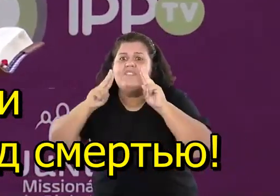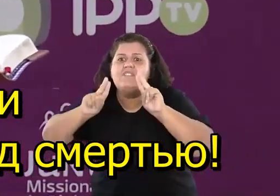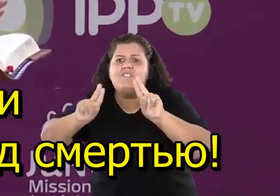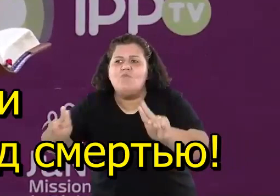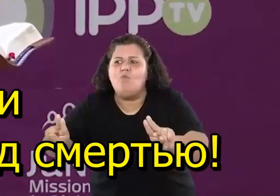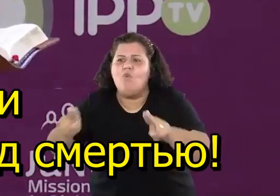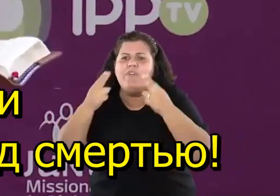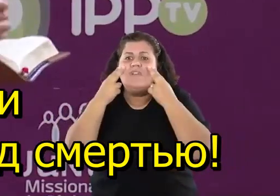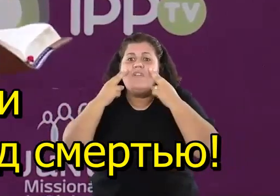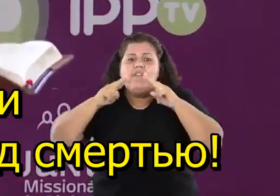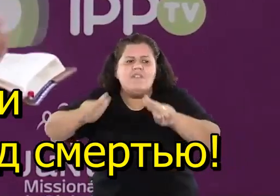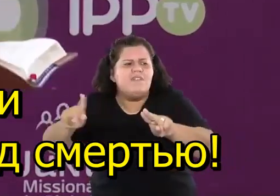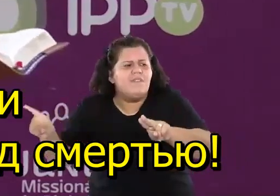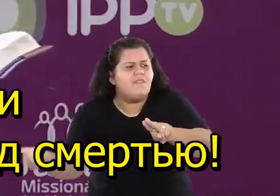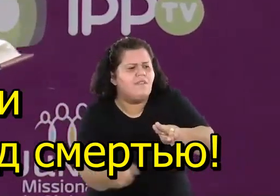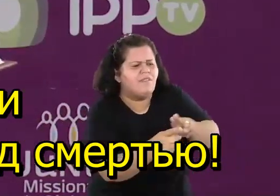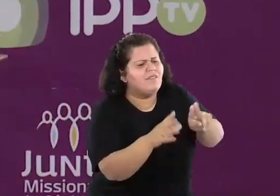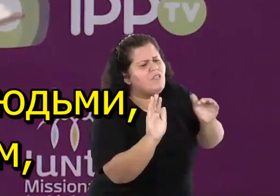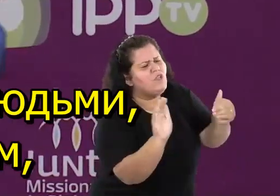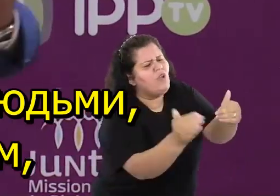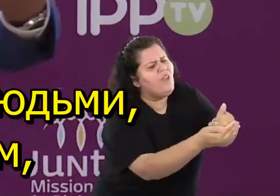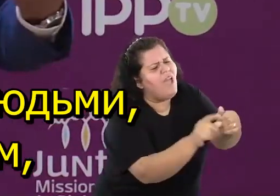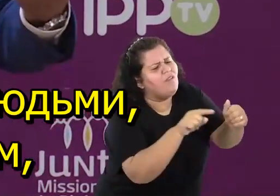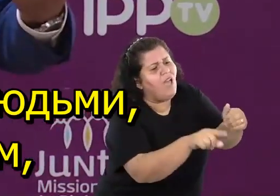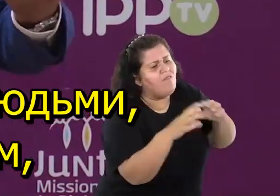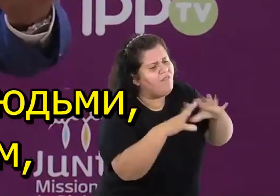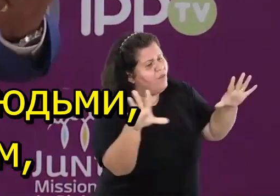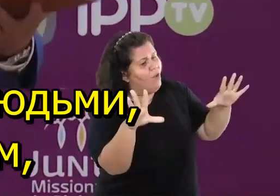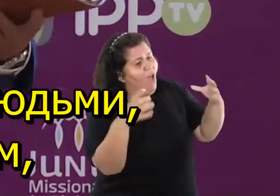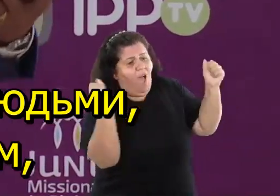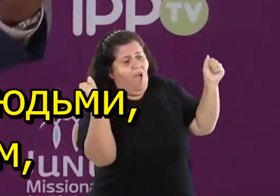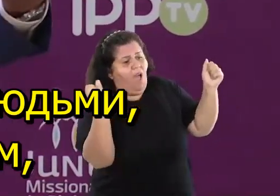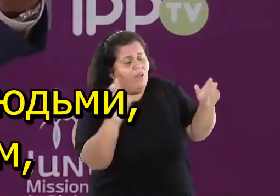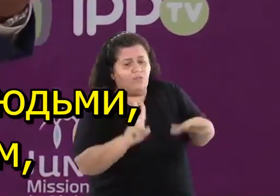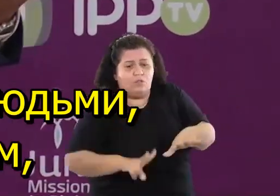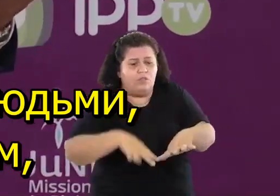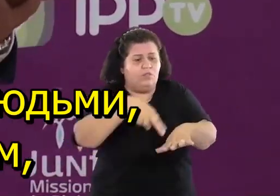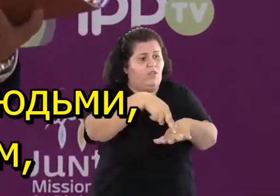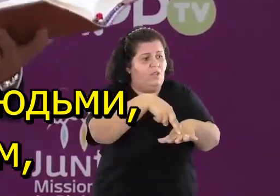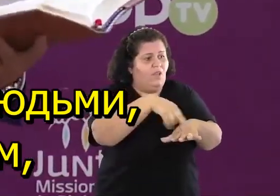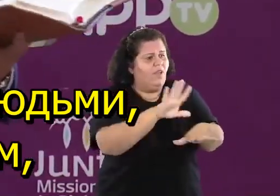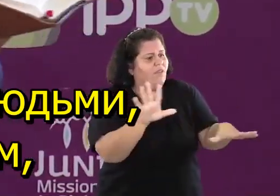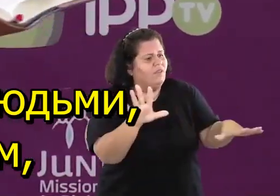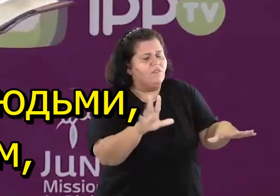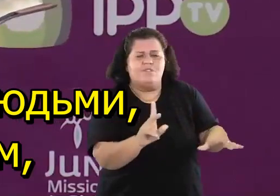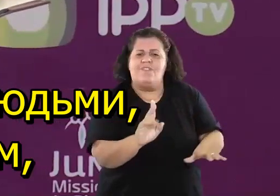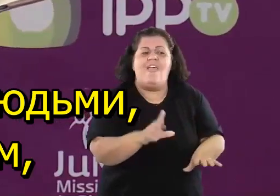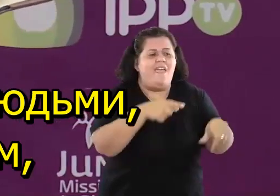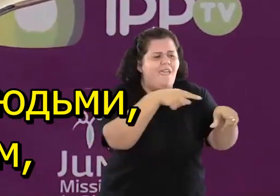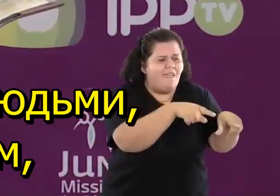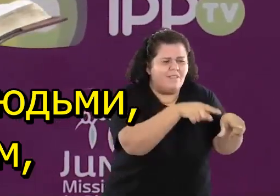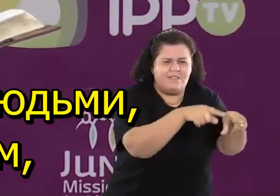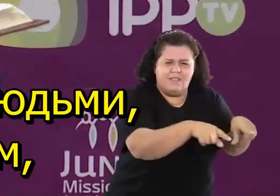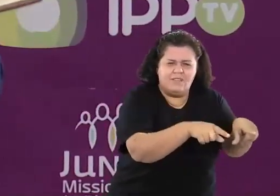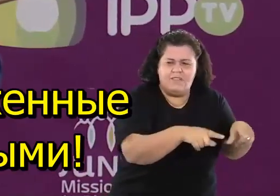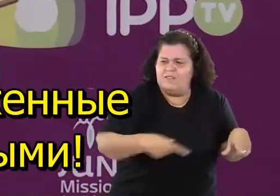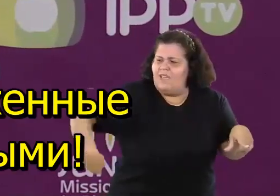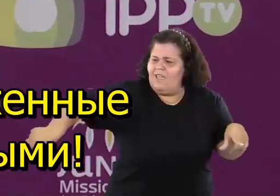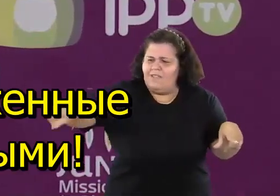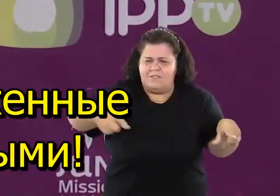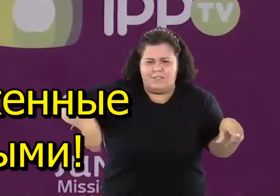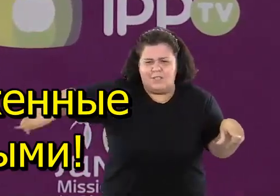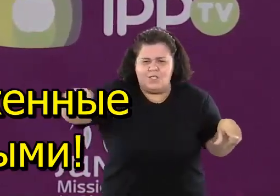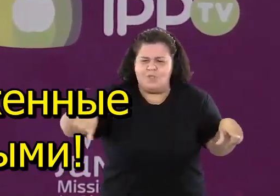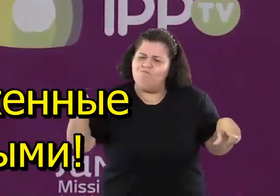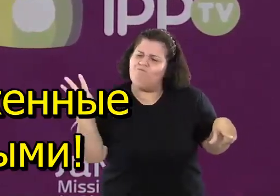e mensageiras da vitória de Cristo sobre a morte. Estas mulheres, excluídas pelos homens, são privilegiadas por Jesus, porque no